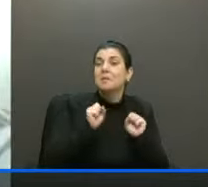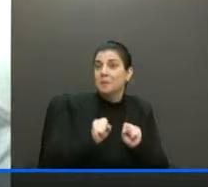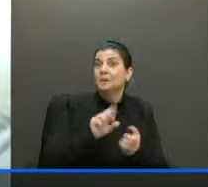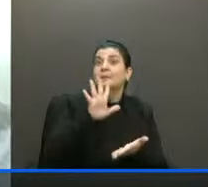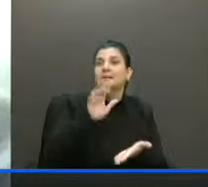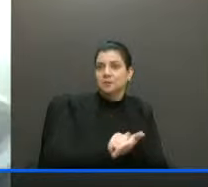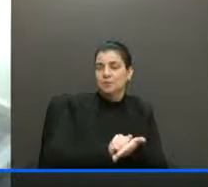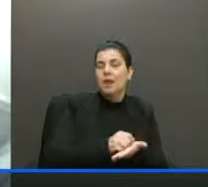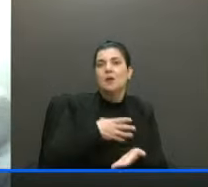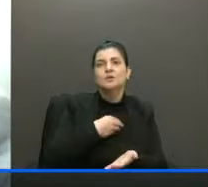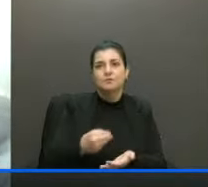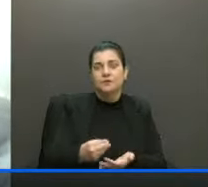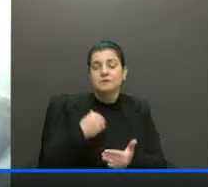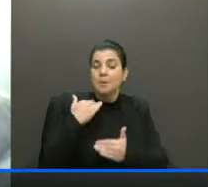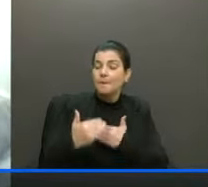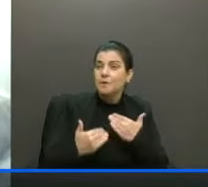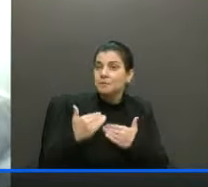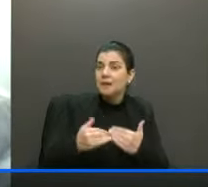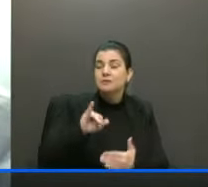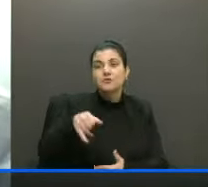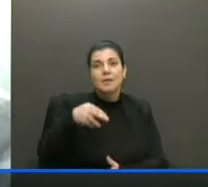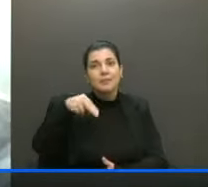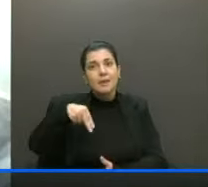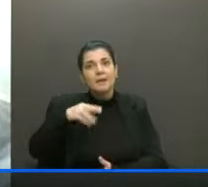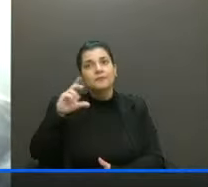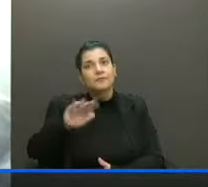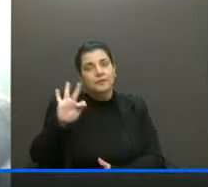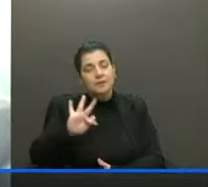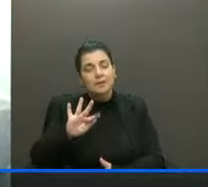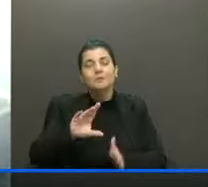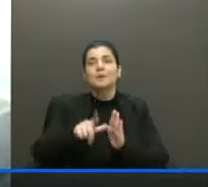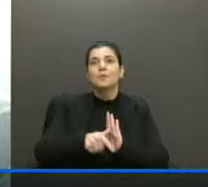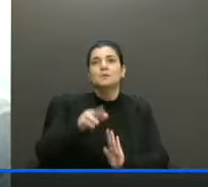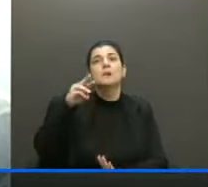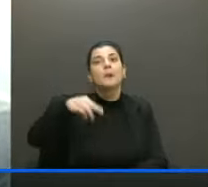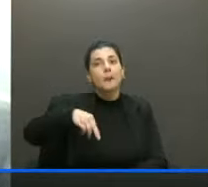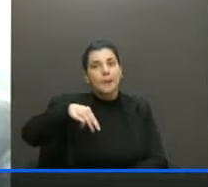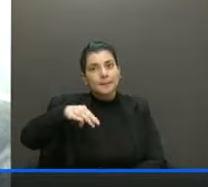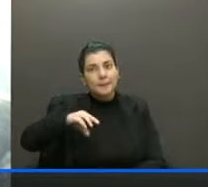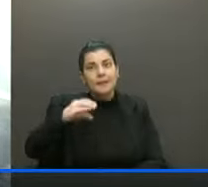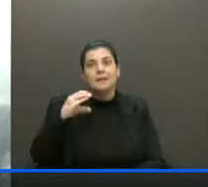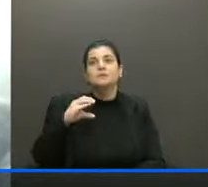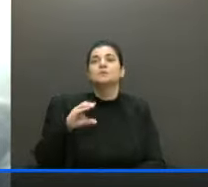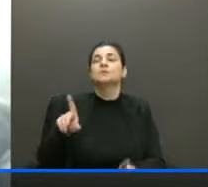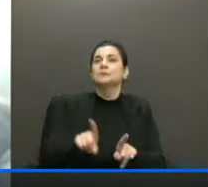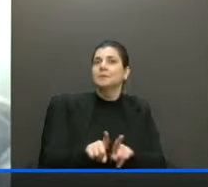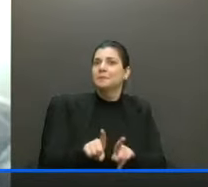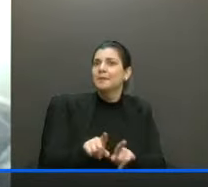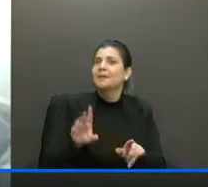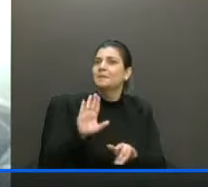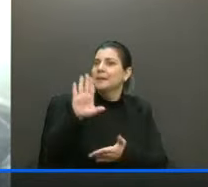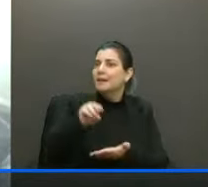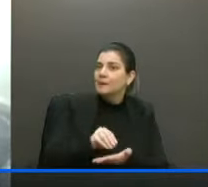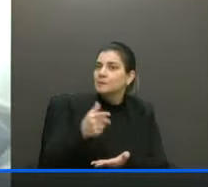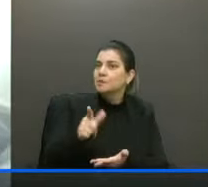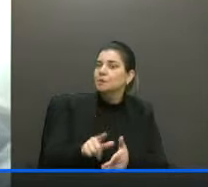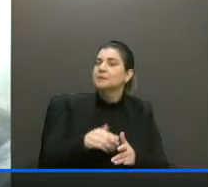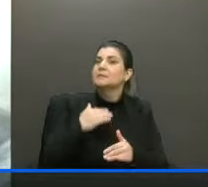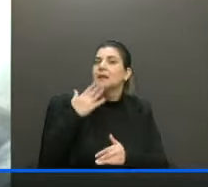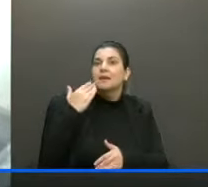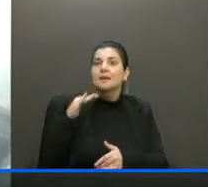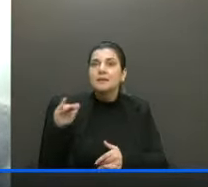Então, o processo em janeiro, fevereiro, depois em março também pegamos outras crianças, fazendo esse processo de designação, que